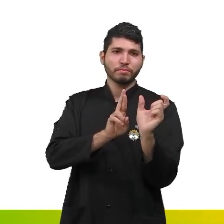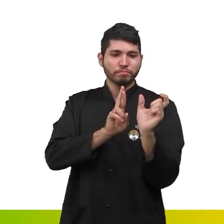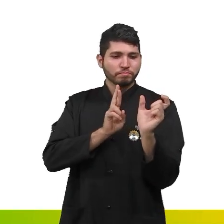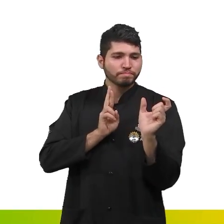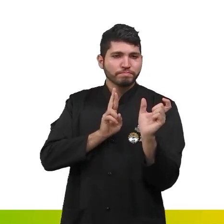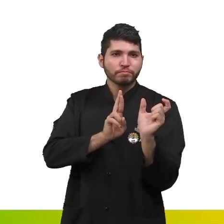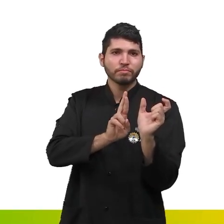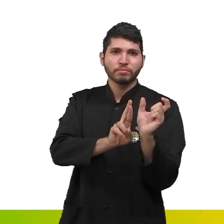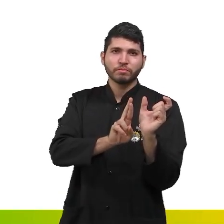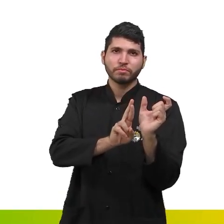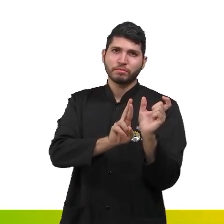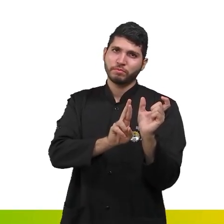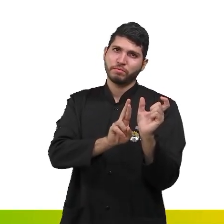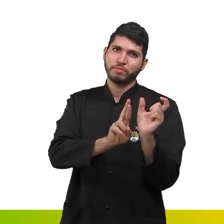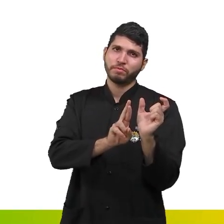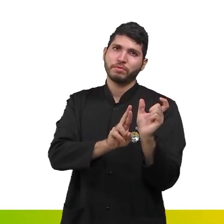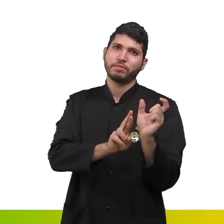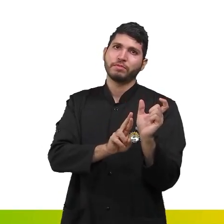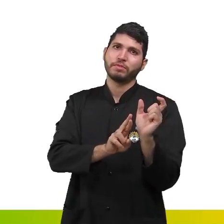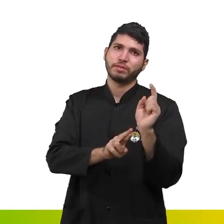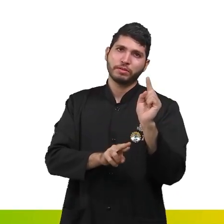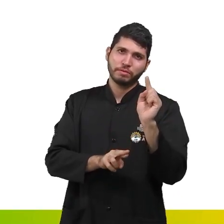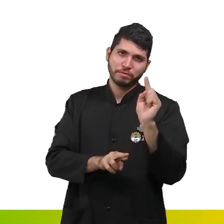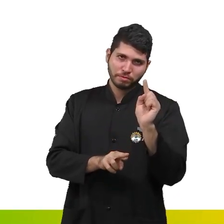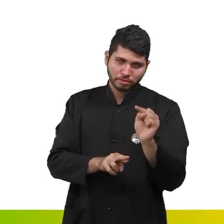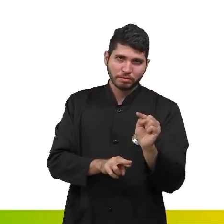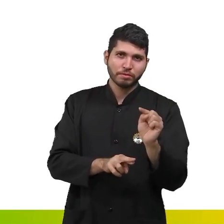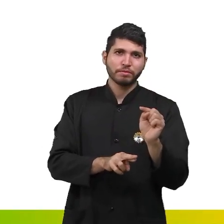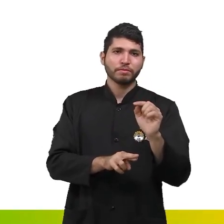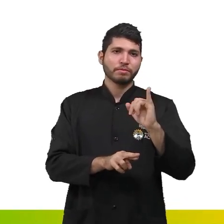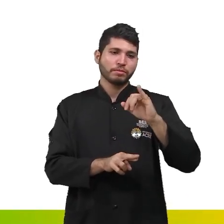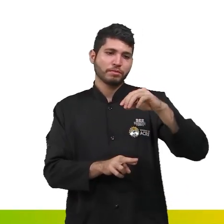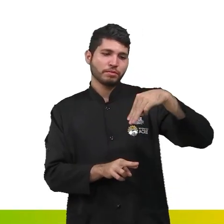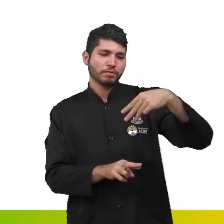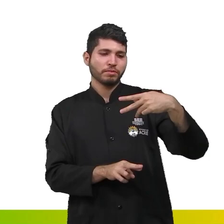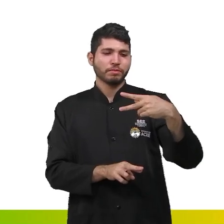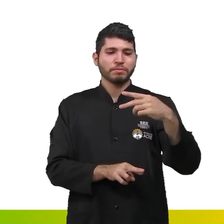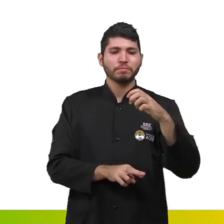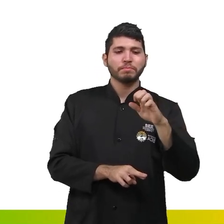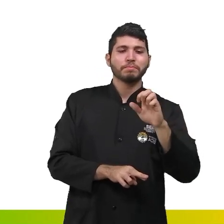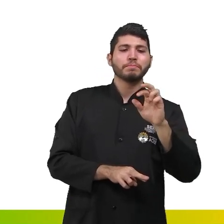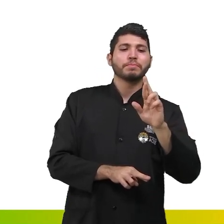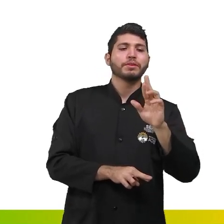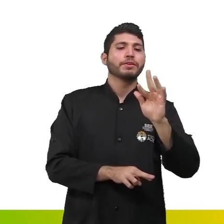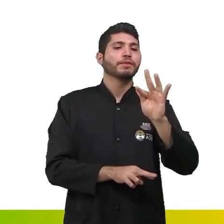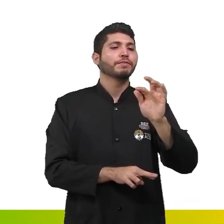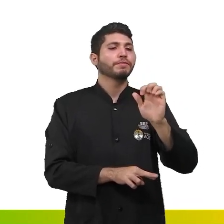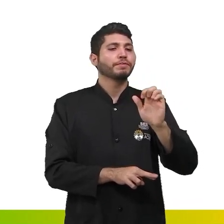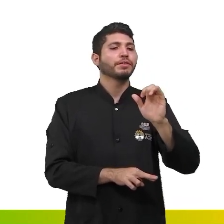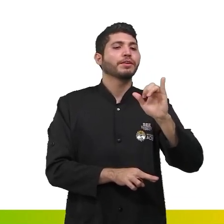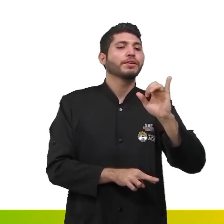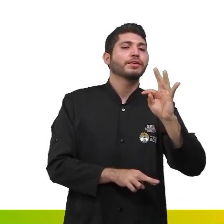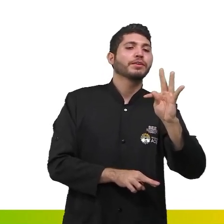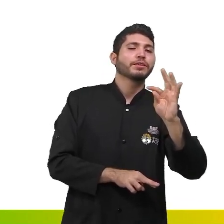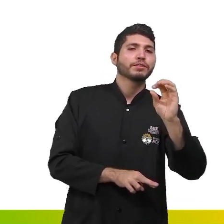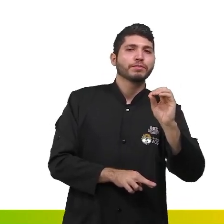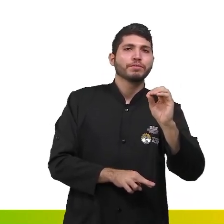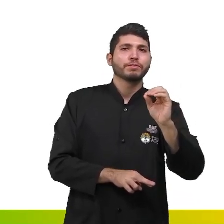pretérito perfeito. Será, professor? Bora testar? Vamos escolher aqui o verbo amar, por exemplo.